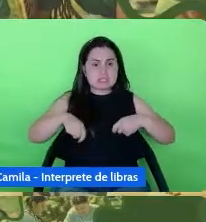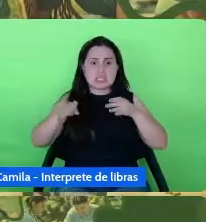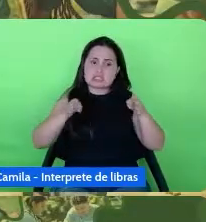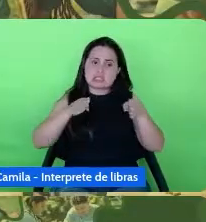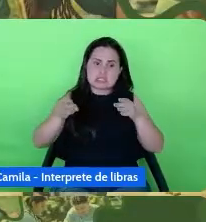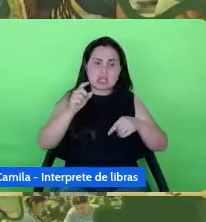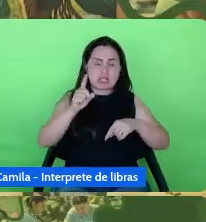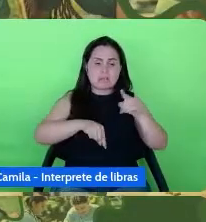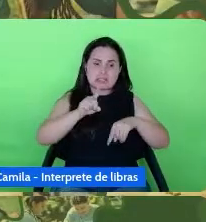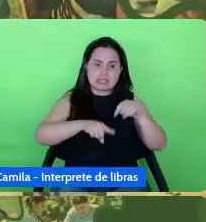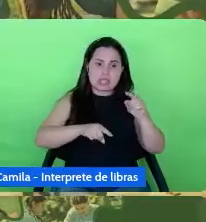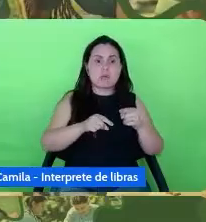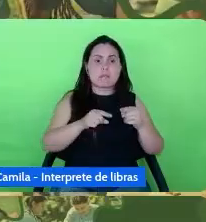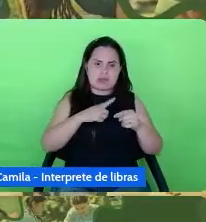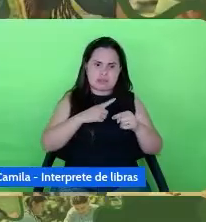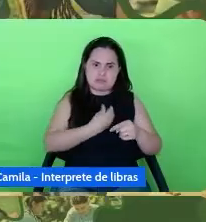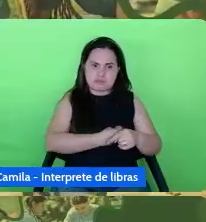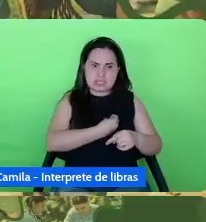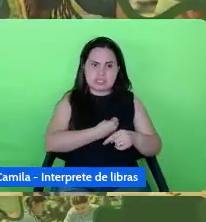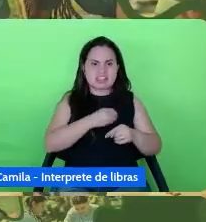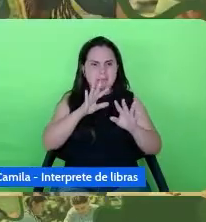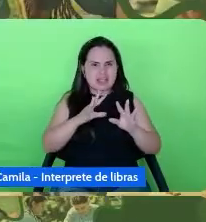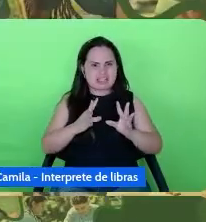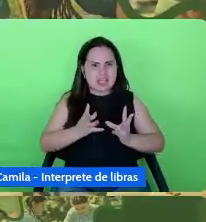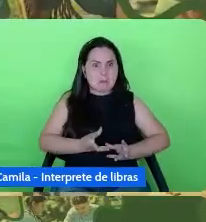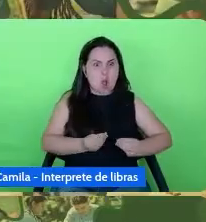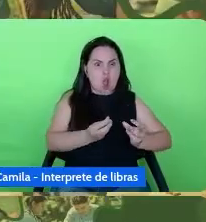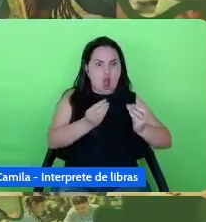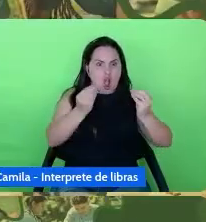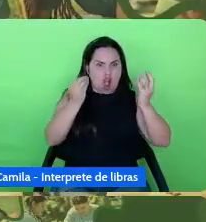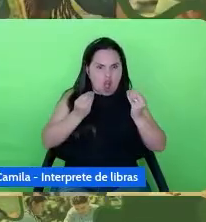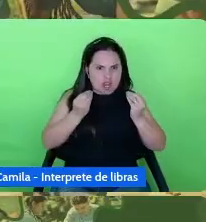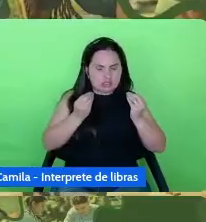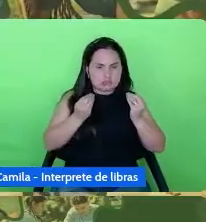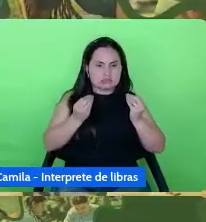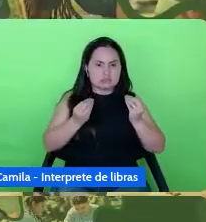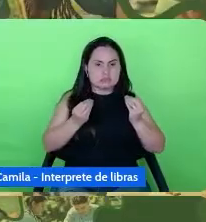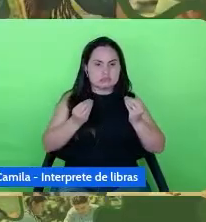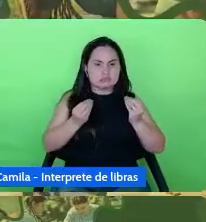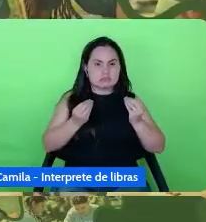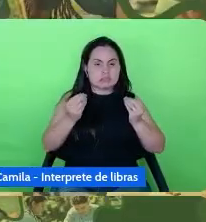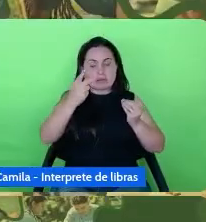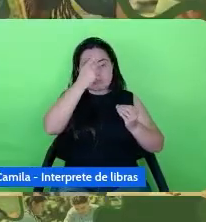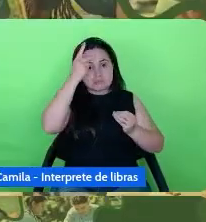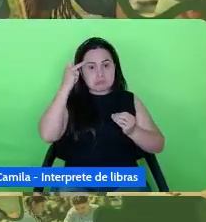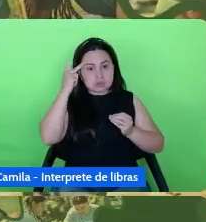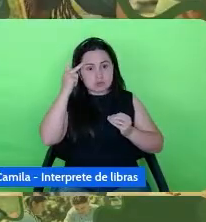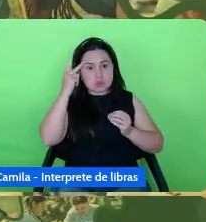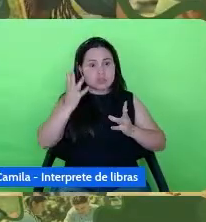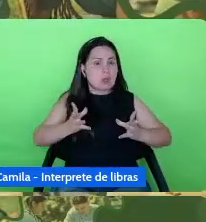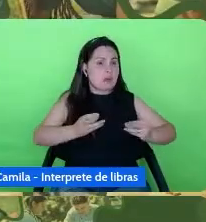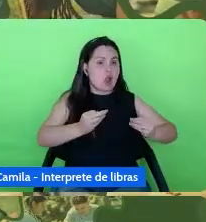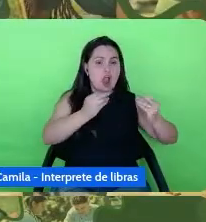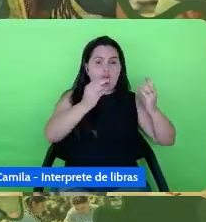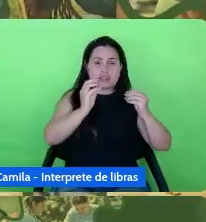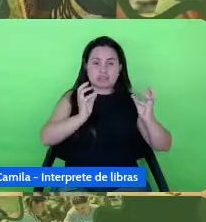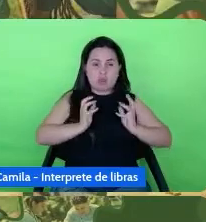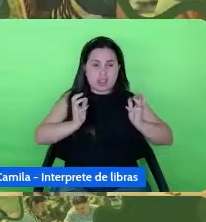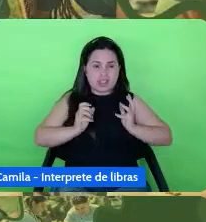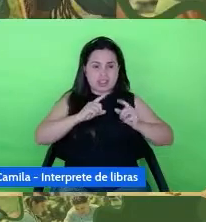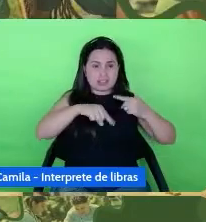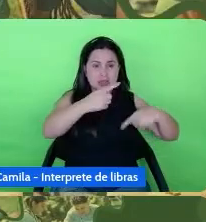serviços para sobreviver. Mas, em demasia, exageradamente, o número de pessoas extremamente ricas depois da